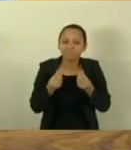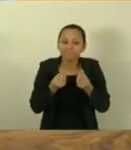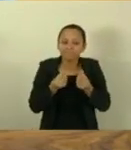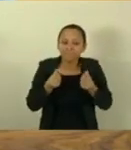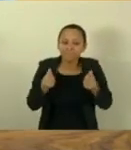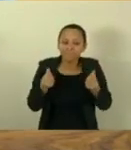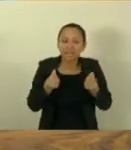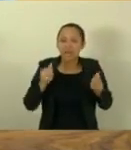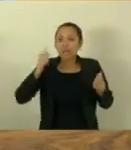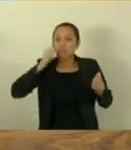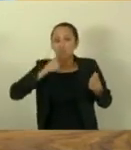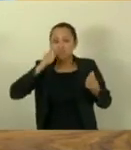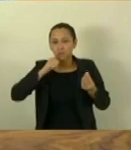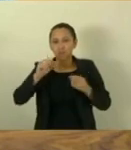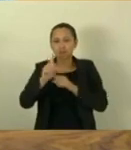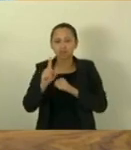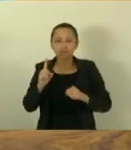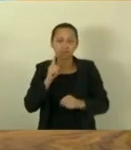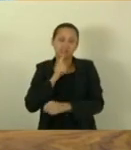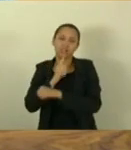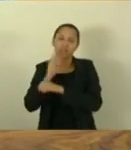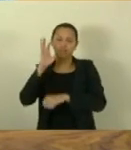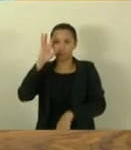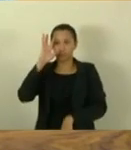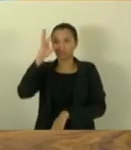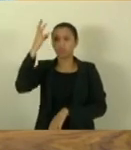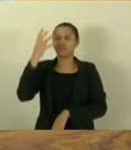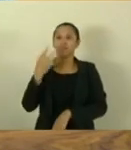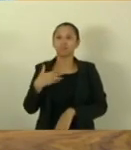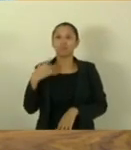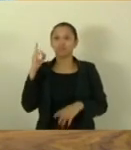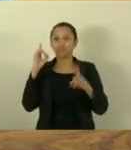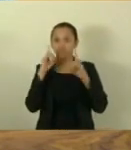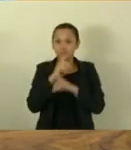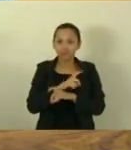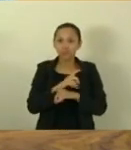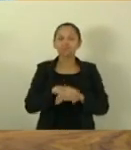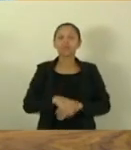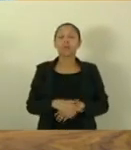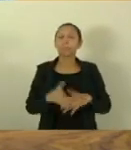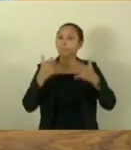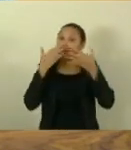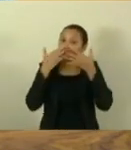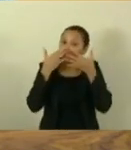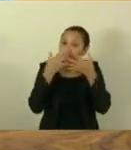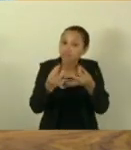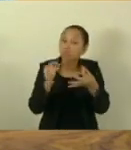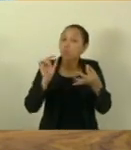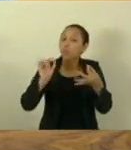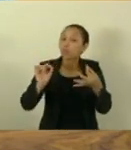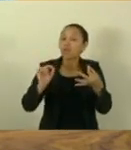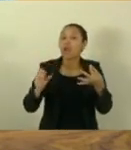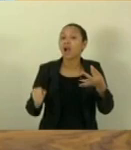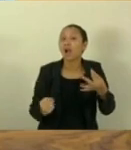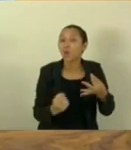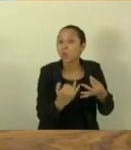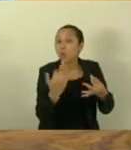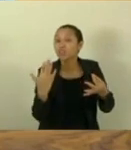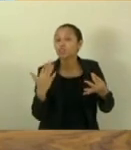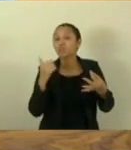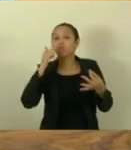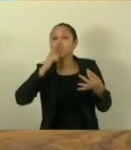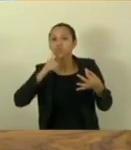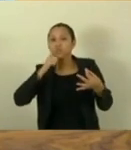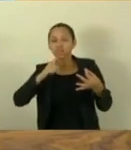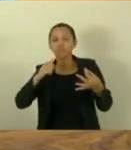sociedade que é essa decisão, uma decisão dramática. Mas eu chamo atenção para o número de meninas que